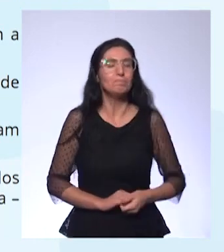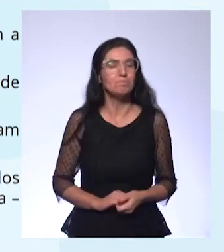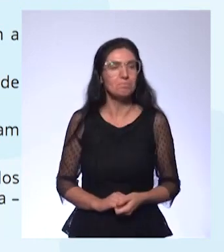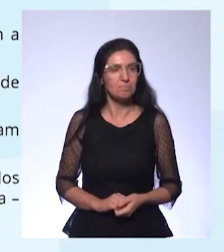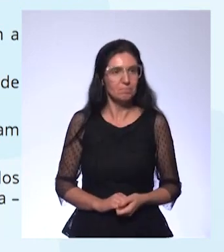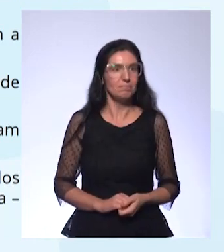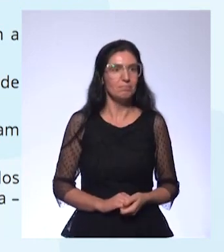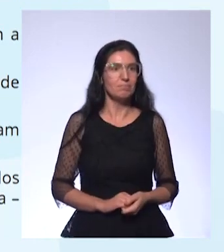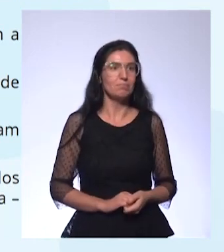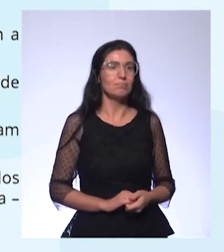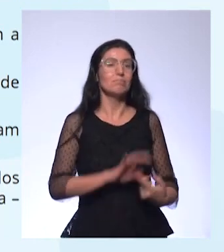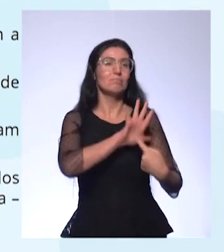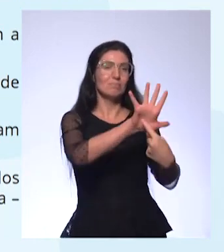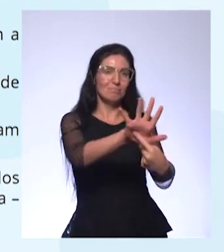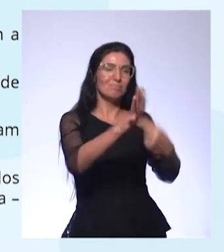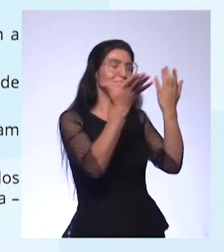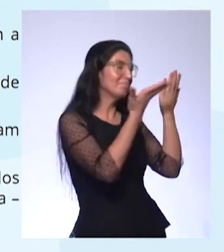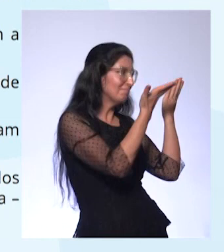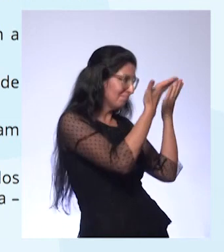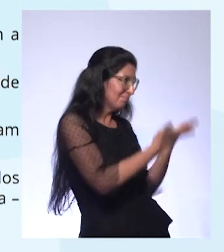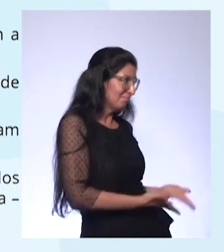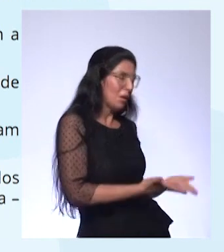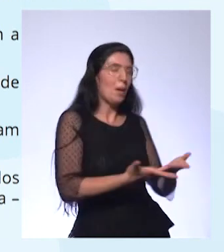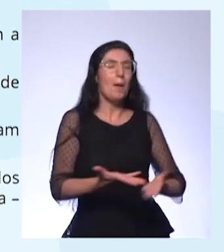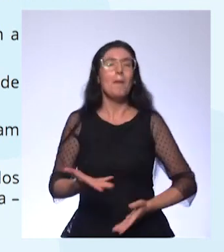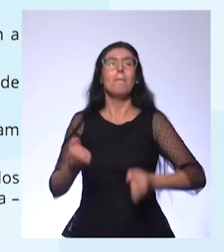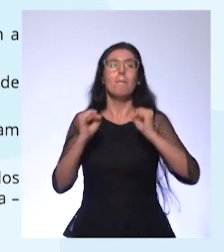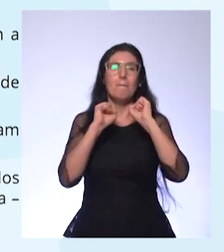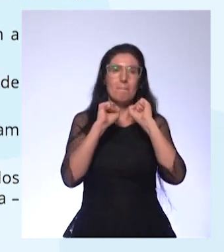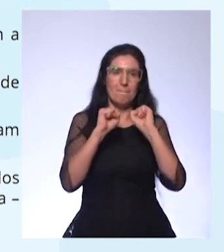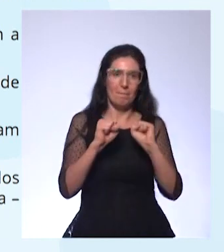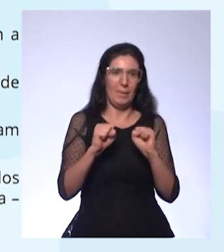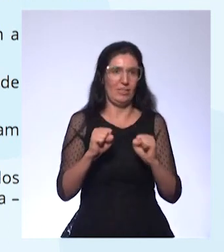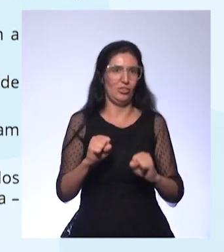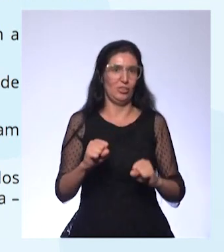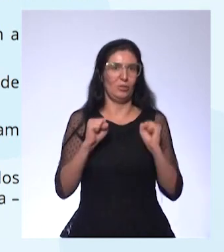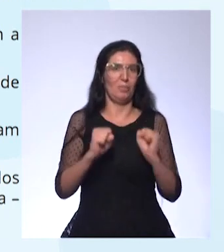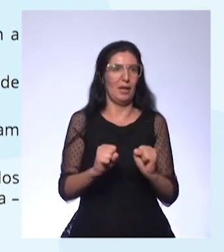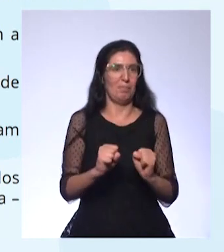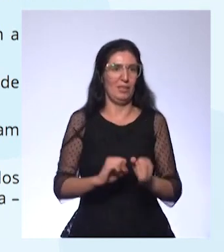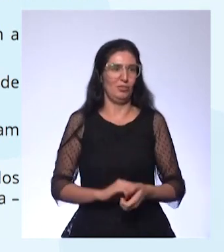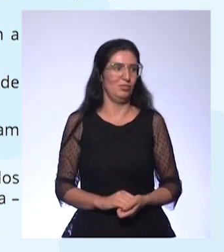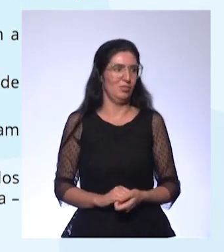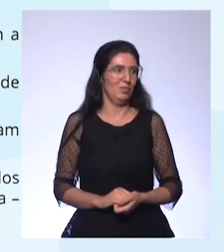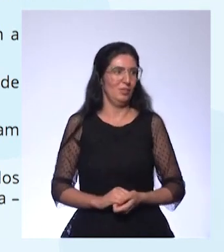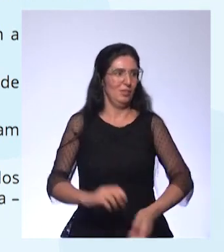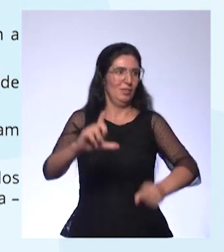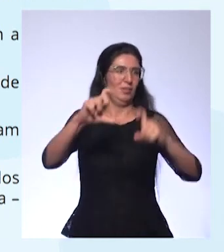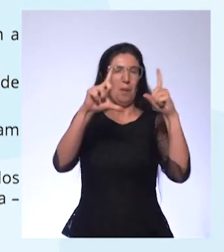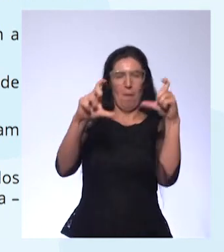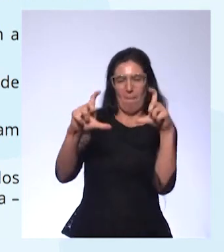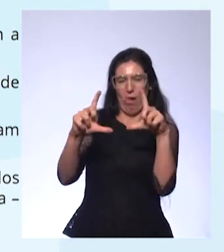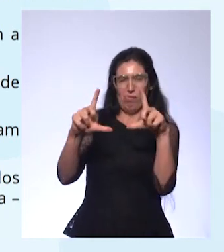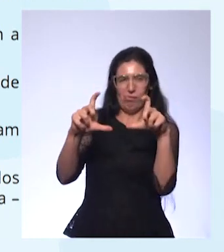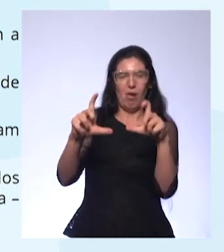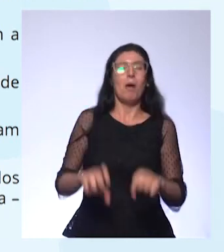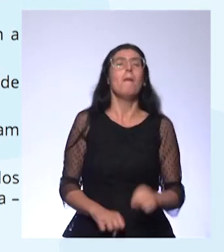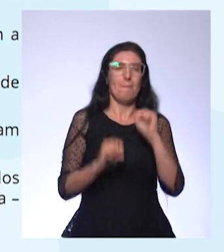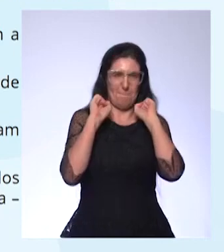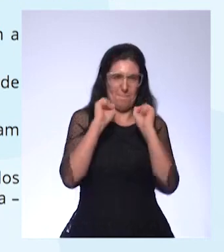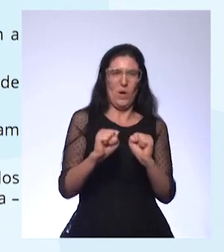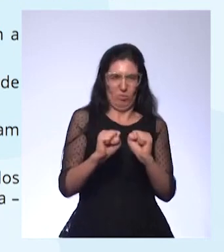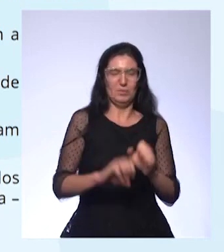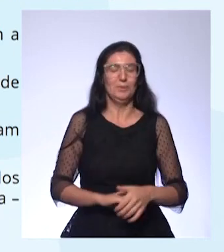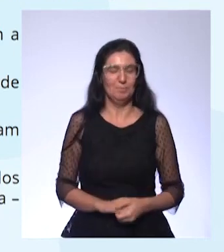Então, tá aí na tela para vocês, quiser printar aí a tela. A gente sabe também que a aula fica disponível aí no repositório para vocês